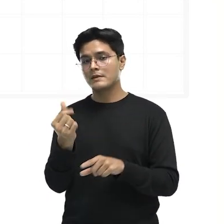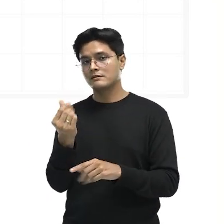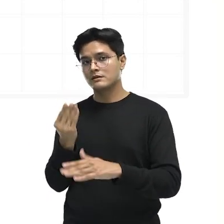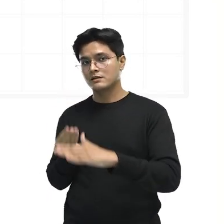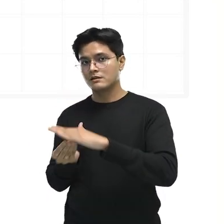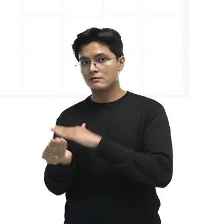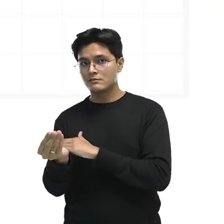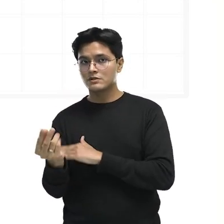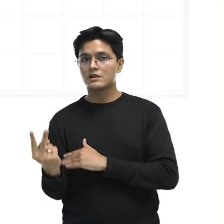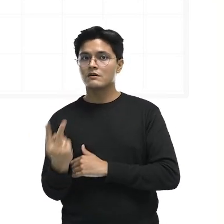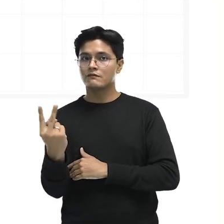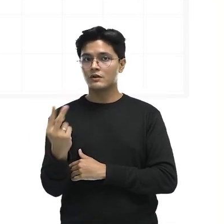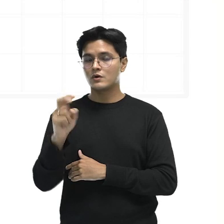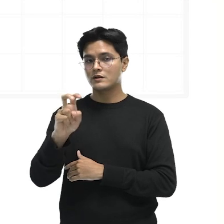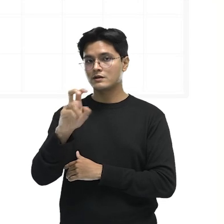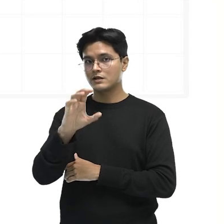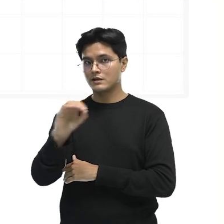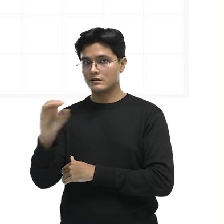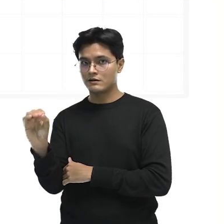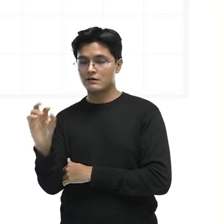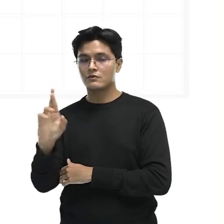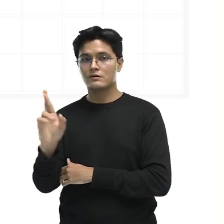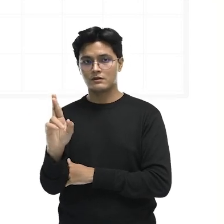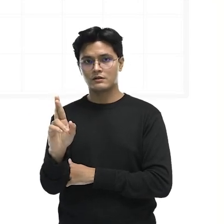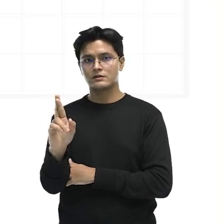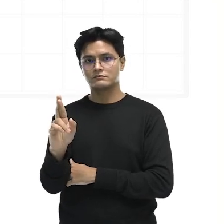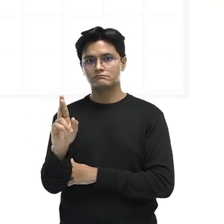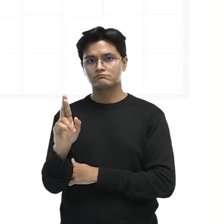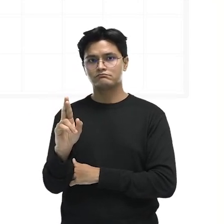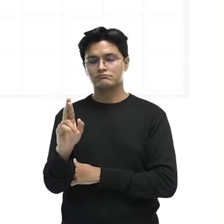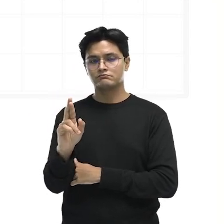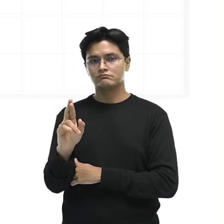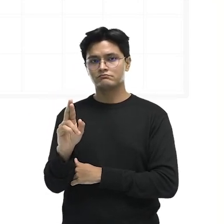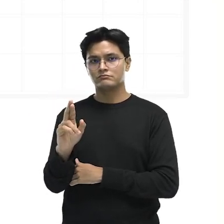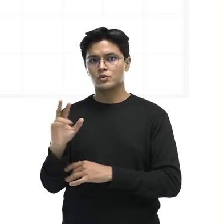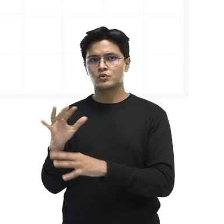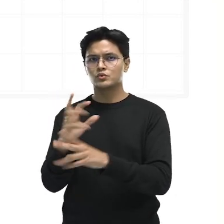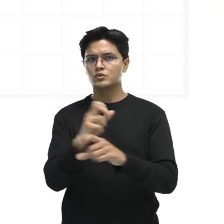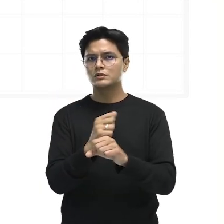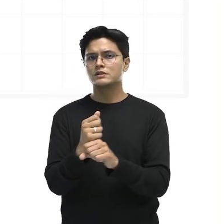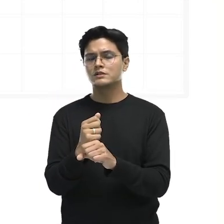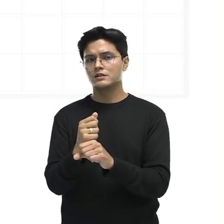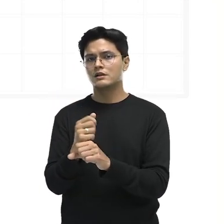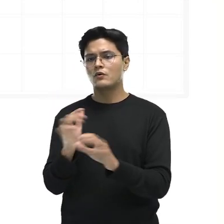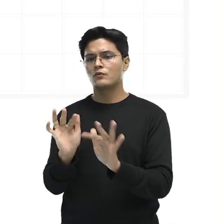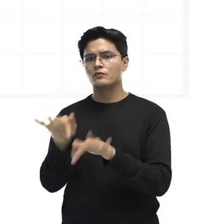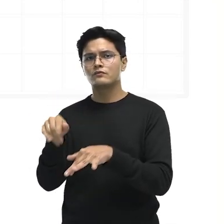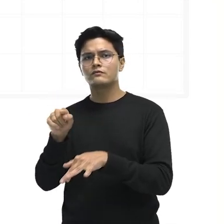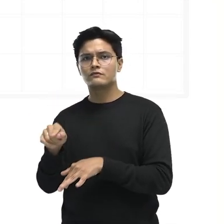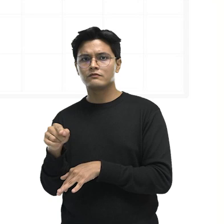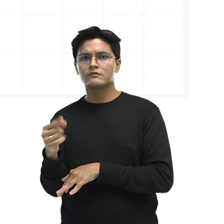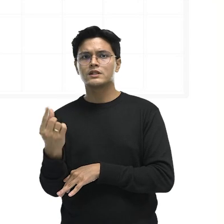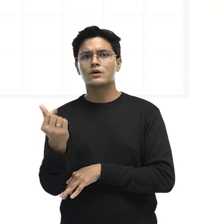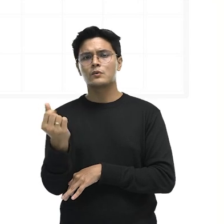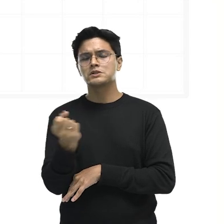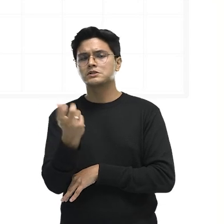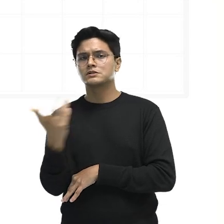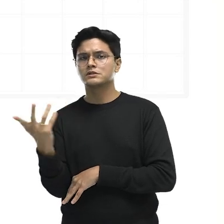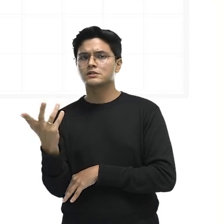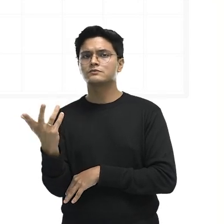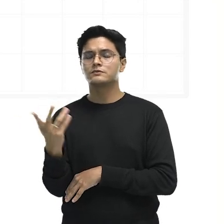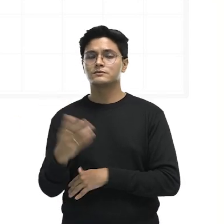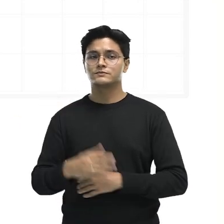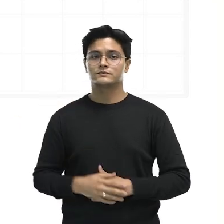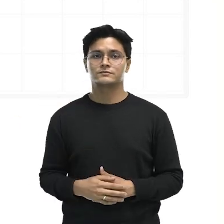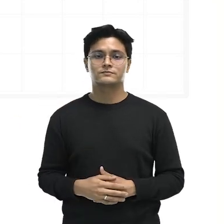sua conta no valor de R$500. Qual o saldo de João no fim desse mês?